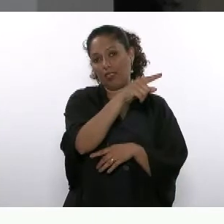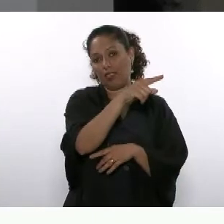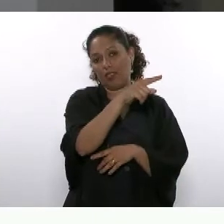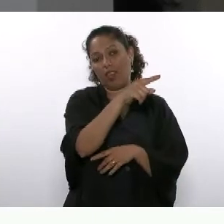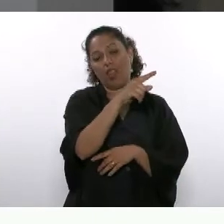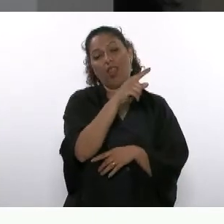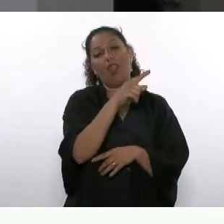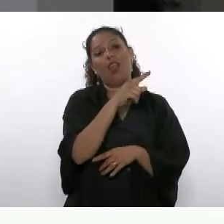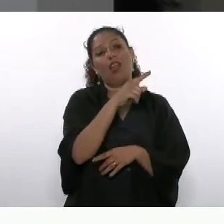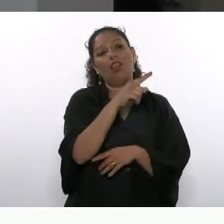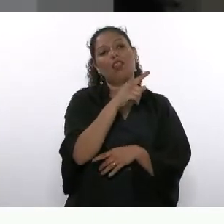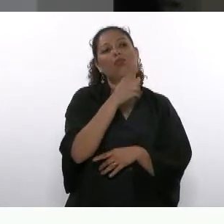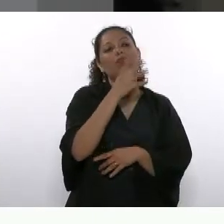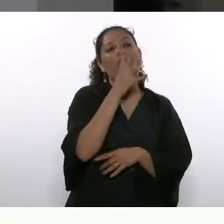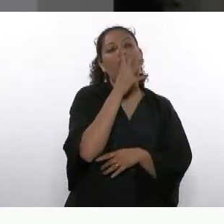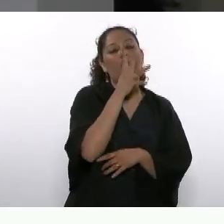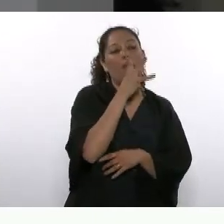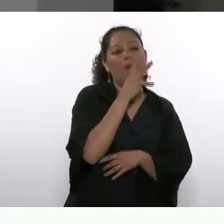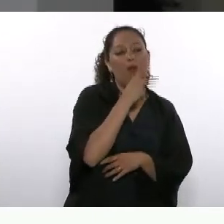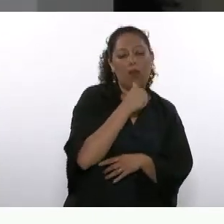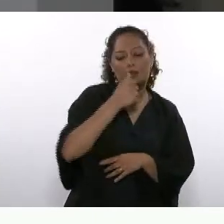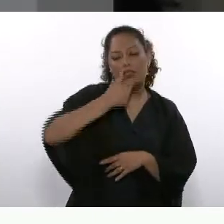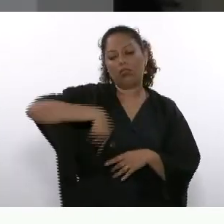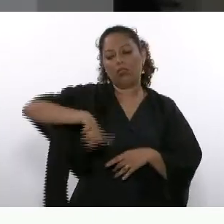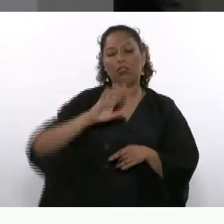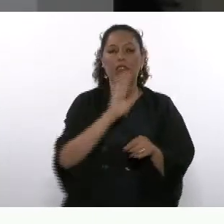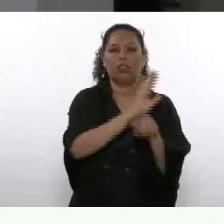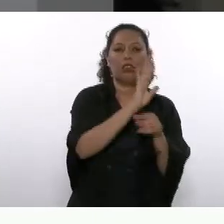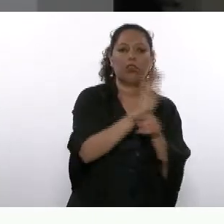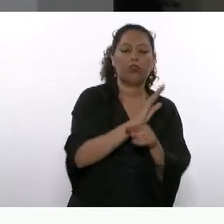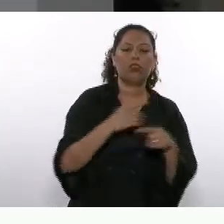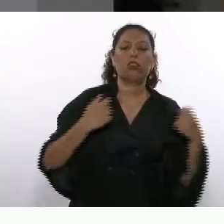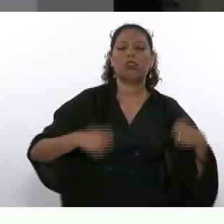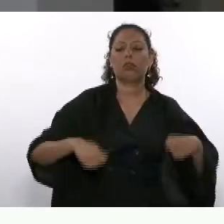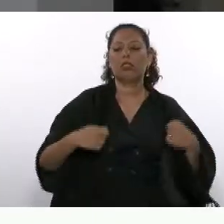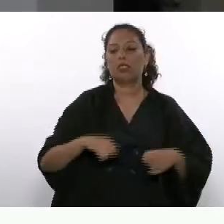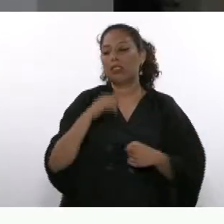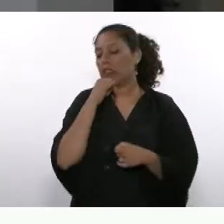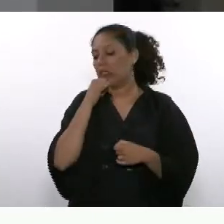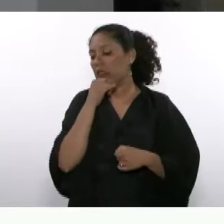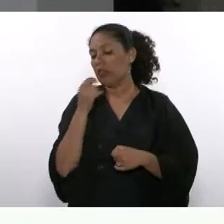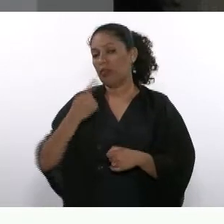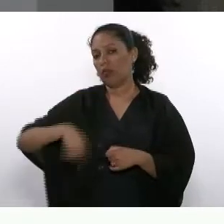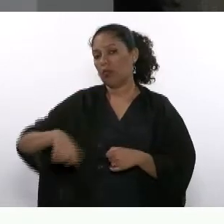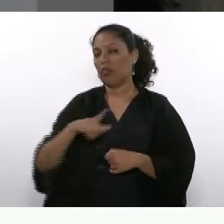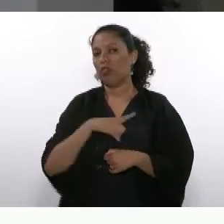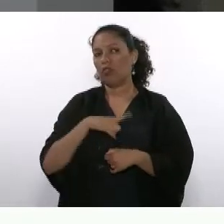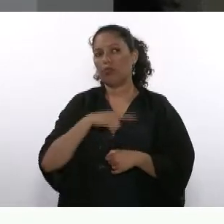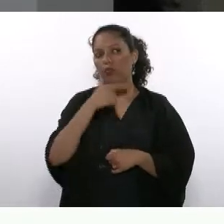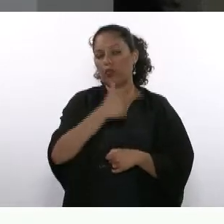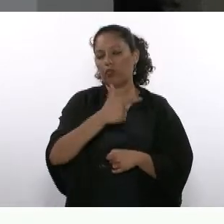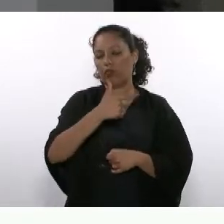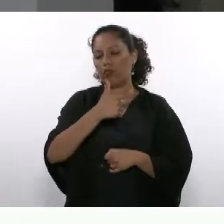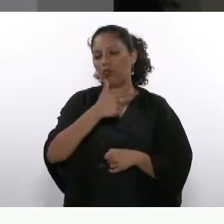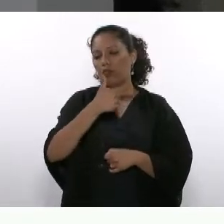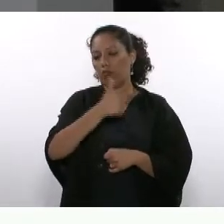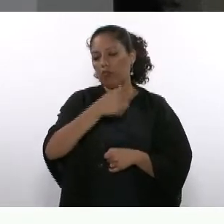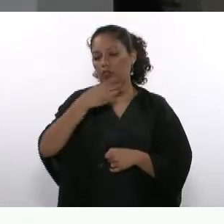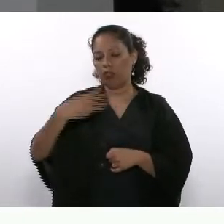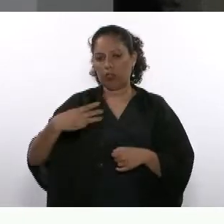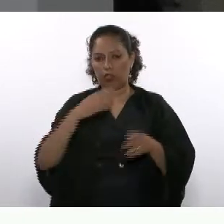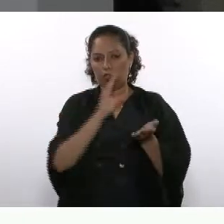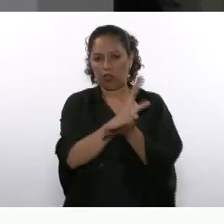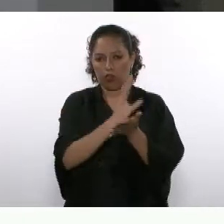mais demandas e nós temos o papel de auxiliá-los. Por exemplo, a gente tinha 23 conselhos municipais